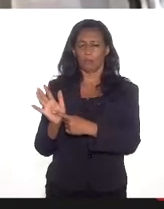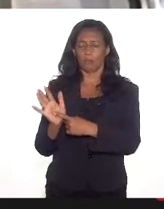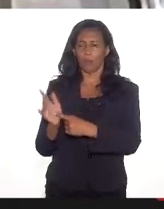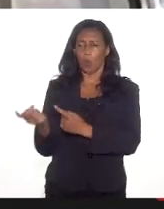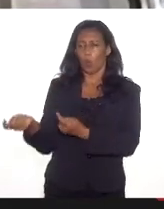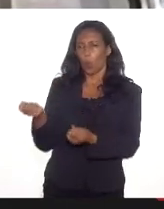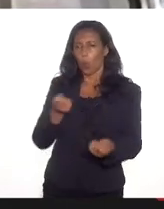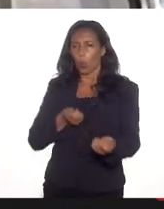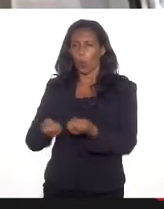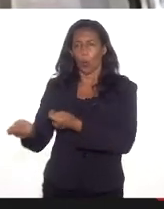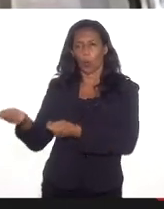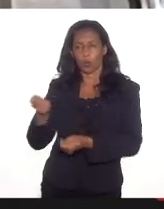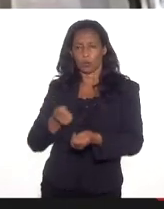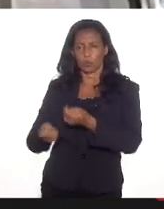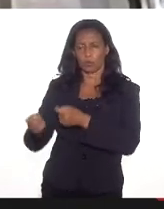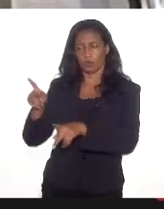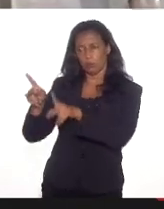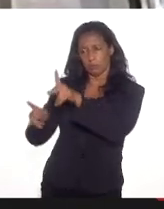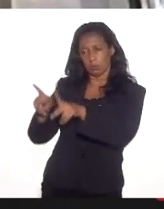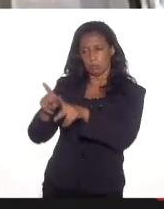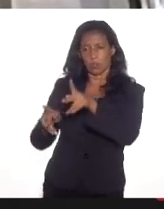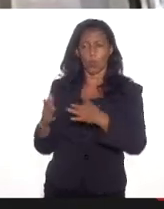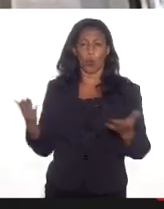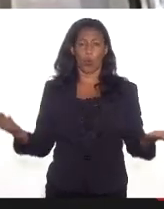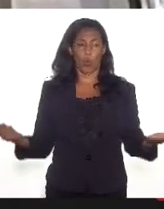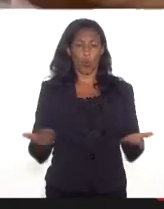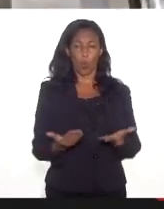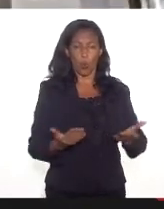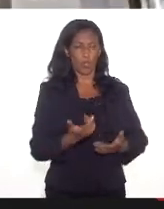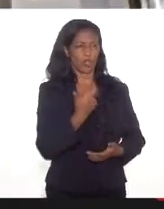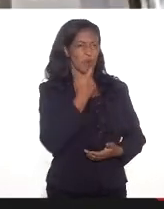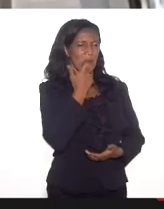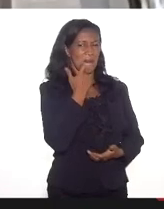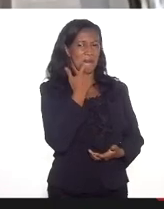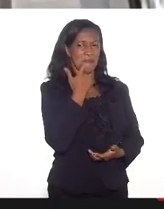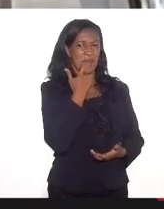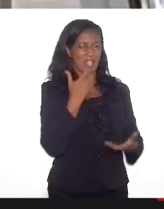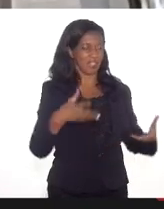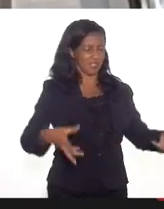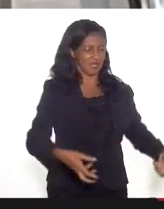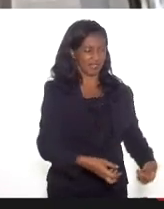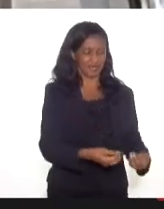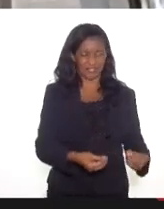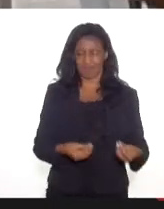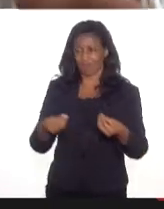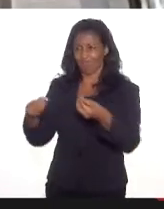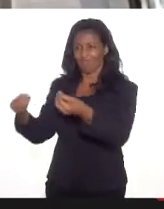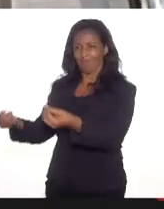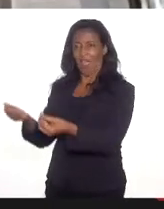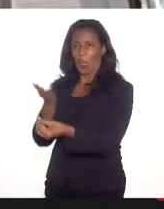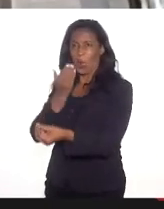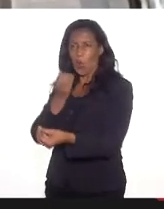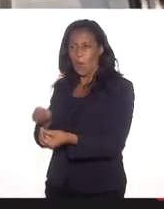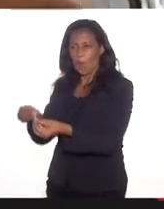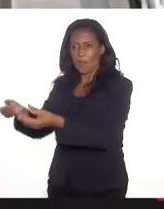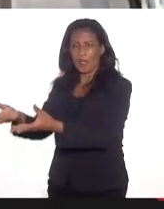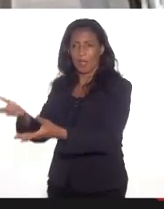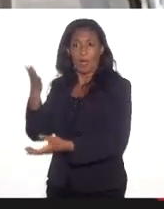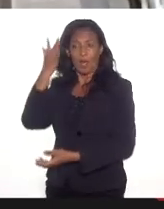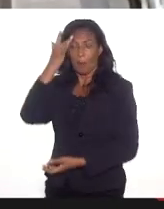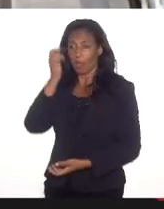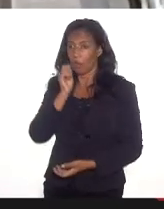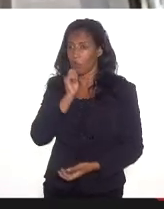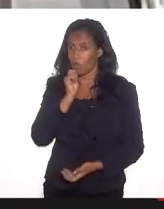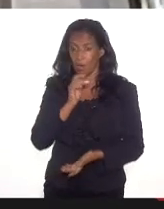controle sobre a população hoje ela ganha um caminhão de peixe e amanhã ela não ganha nada hoje ela ganha uma bolsa família e